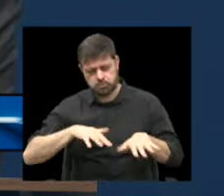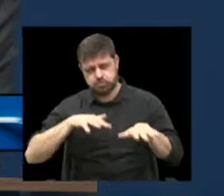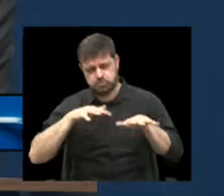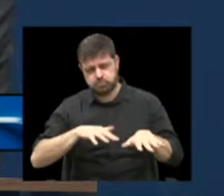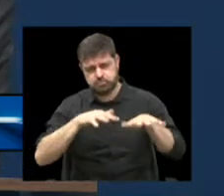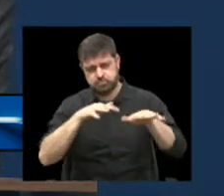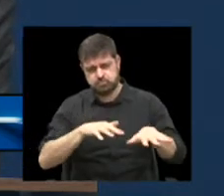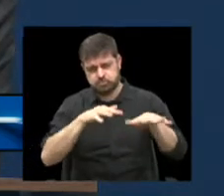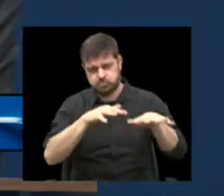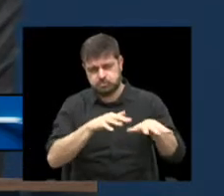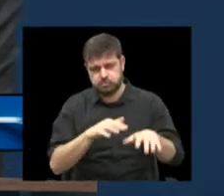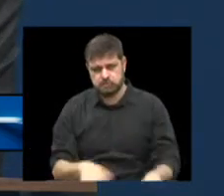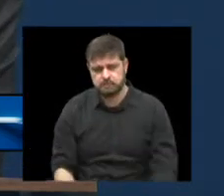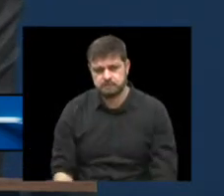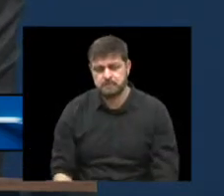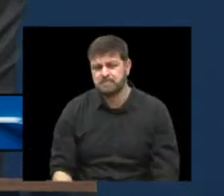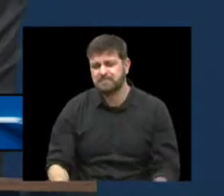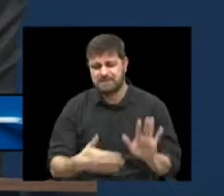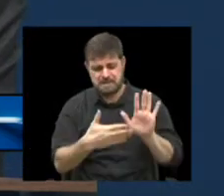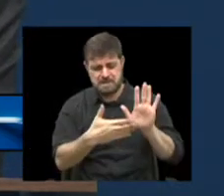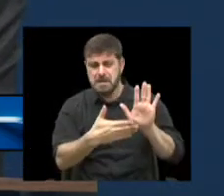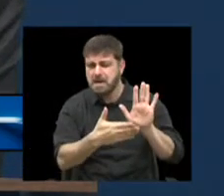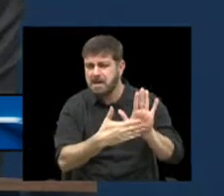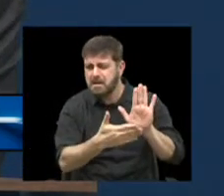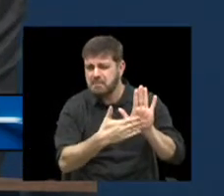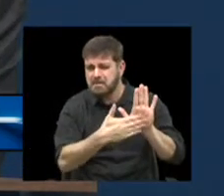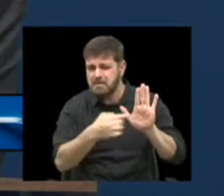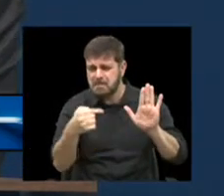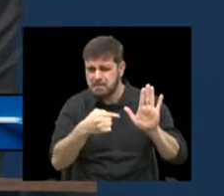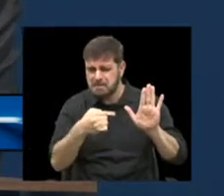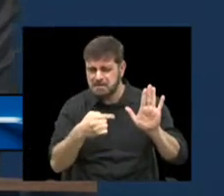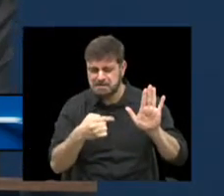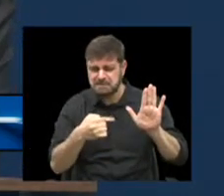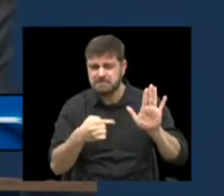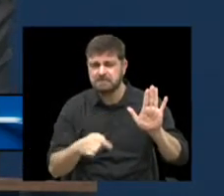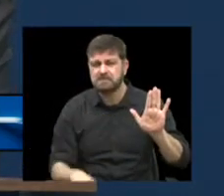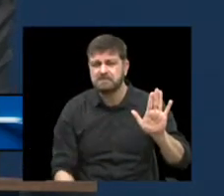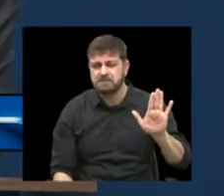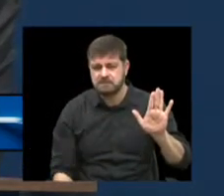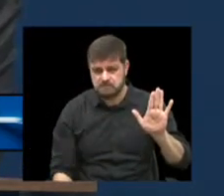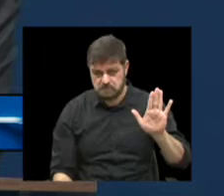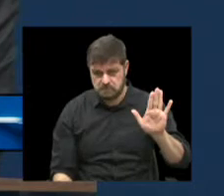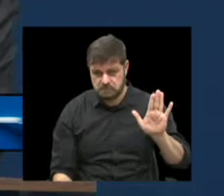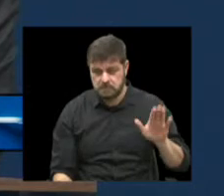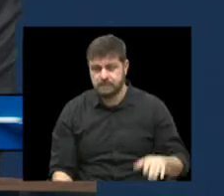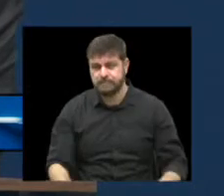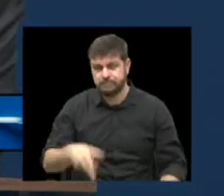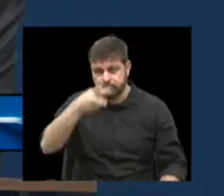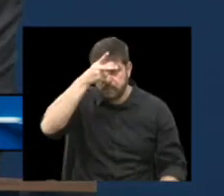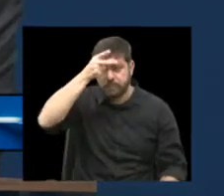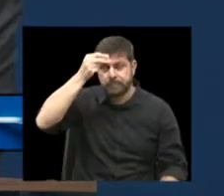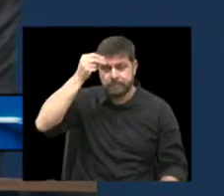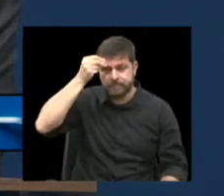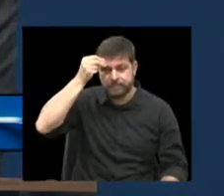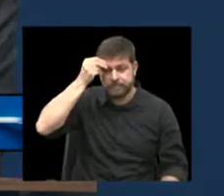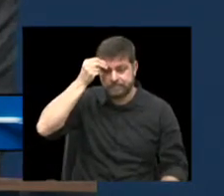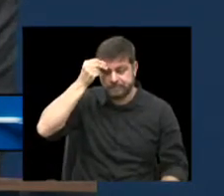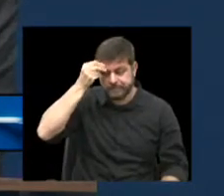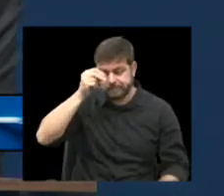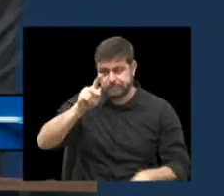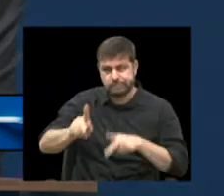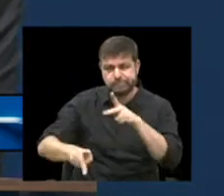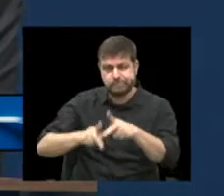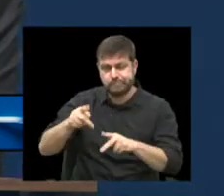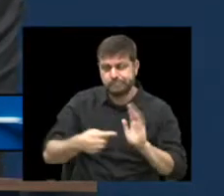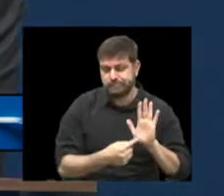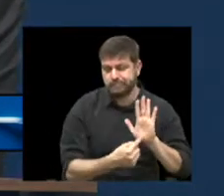contra as propostas que foram preliminarmente apresentadas pela Prefeitura aos munícipes da